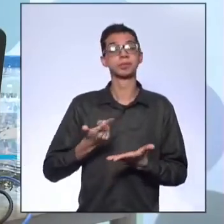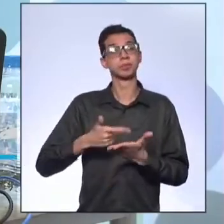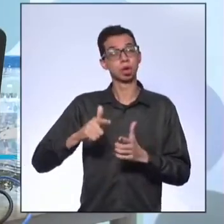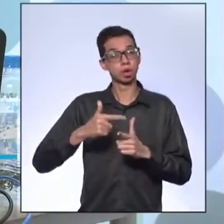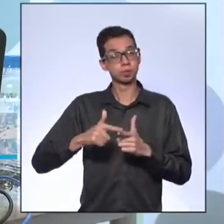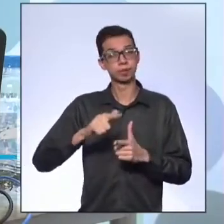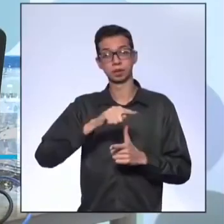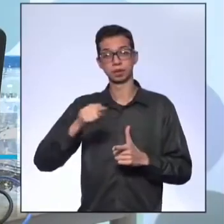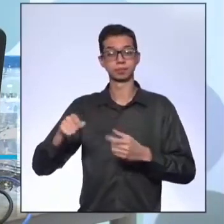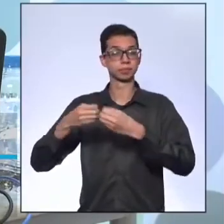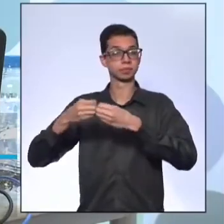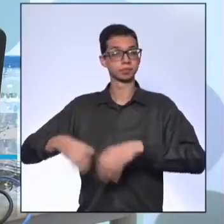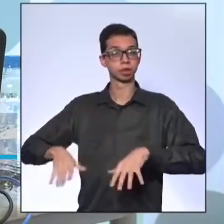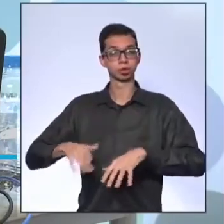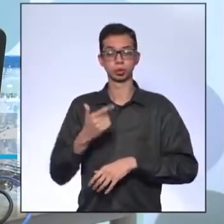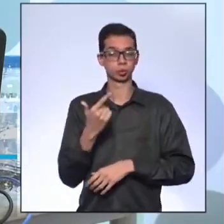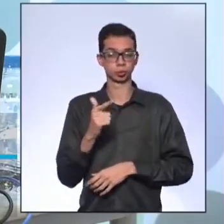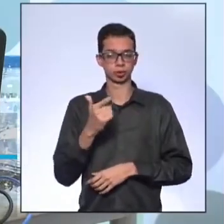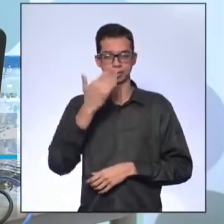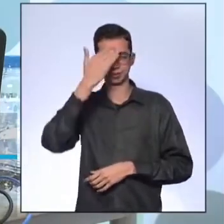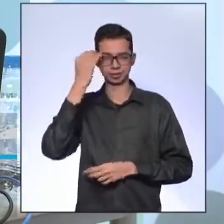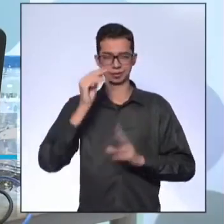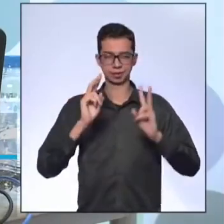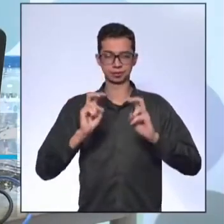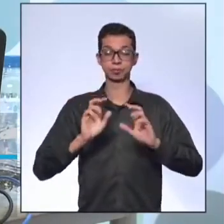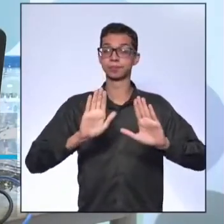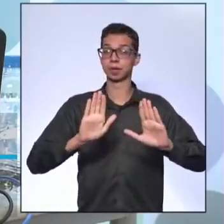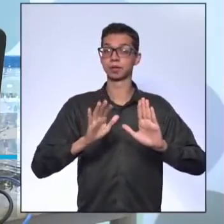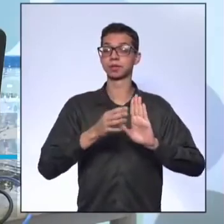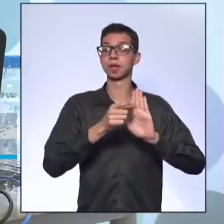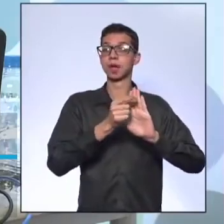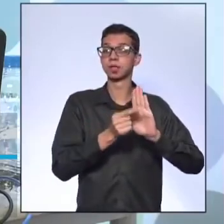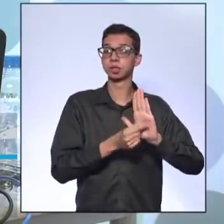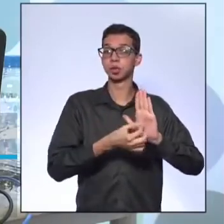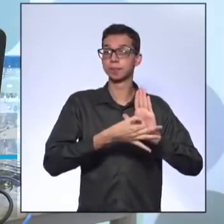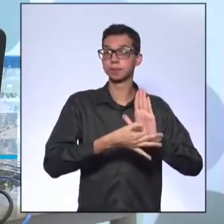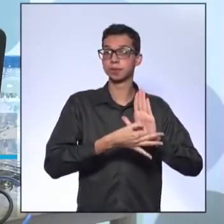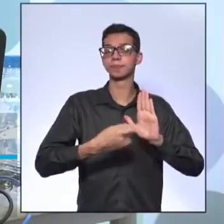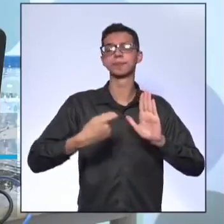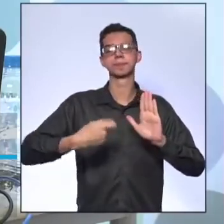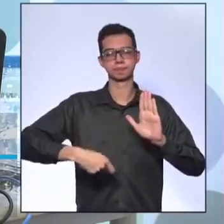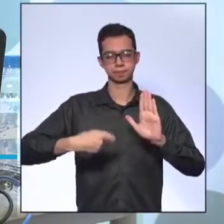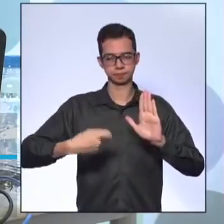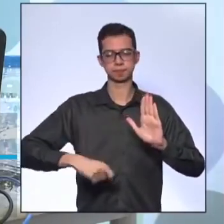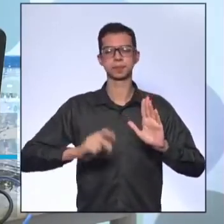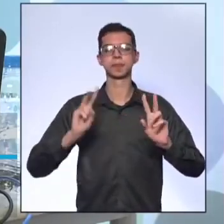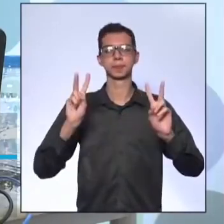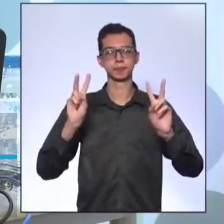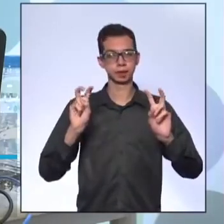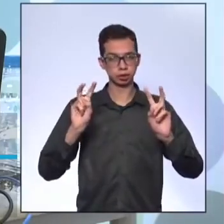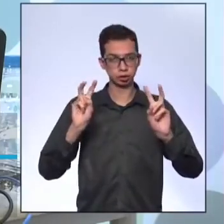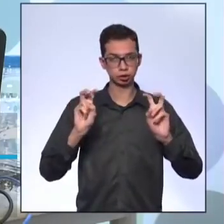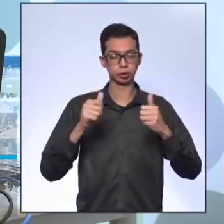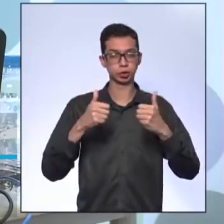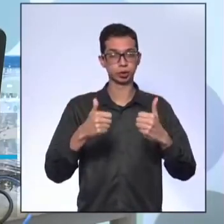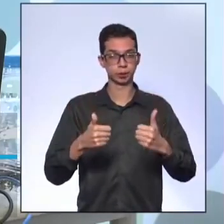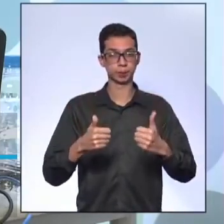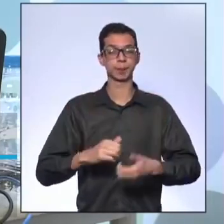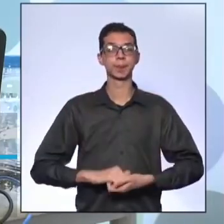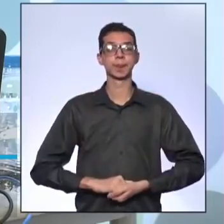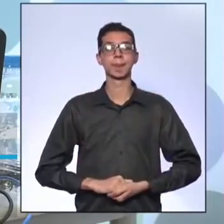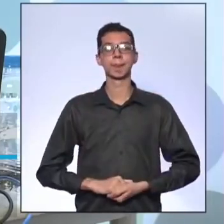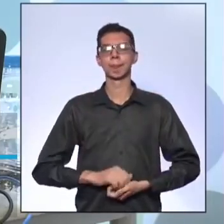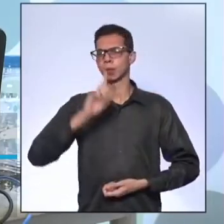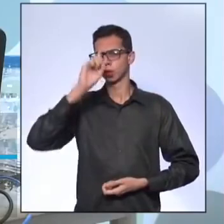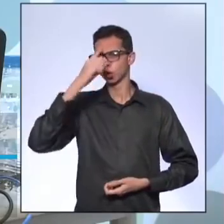o título. Não é prejudicado, mas o artigo de opinião requer título, ok? Então, não temos mais dúvidas